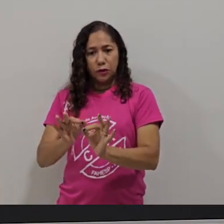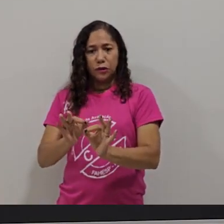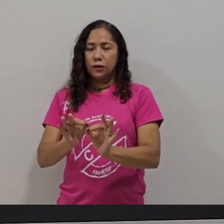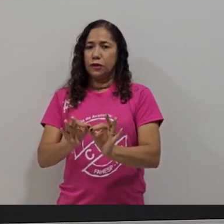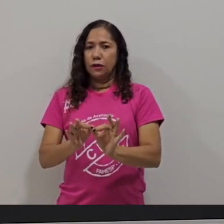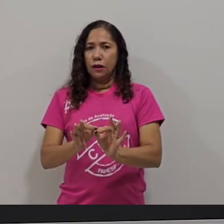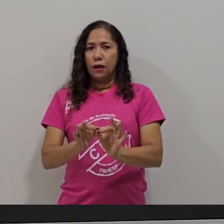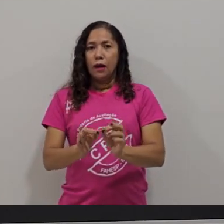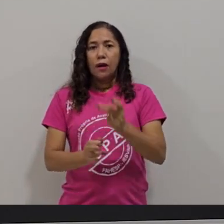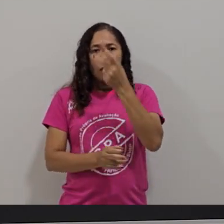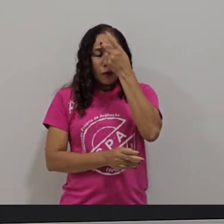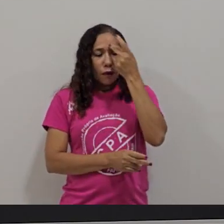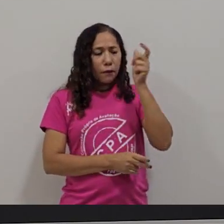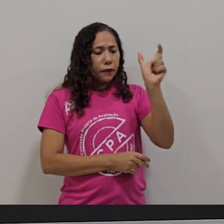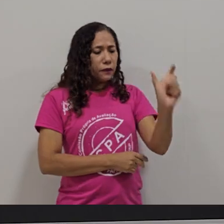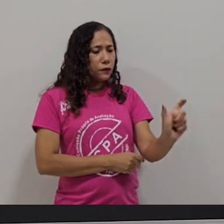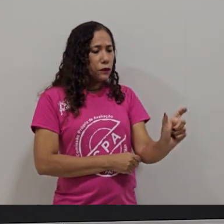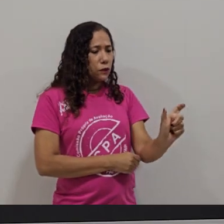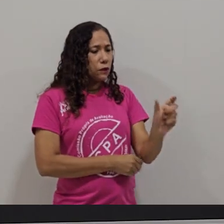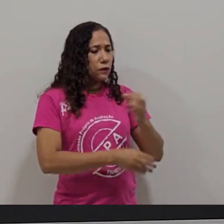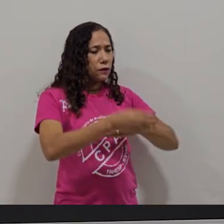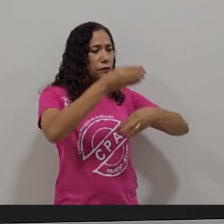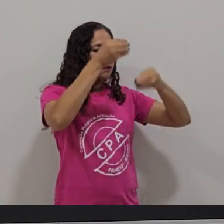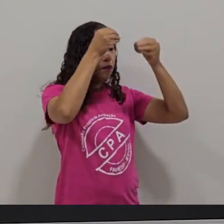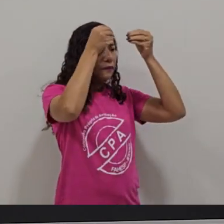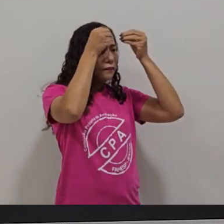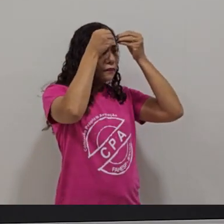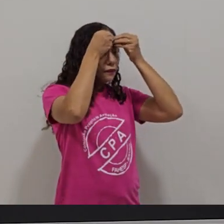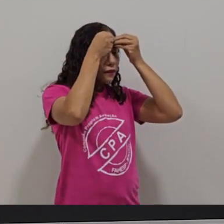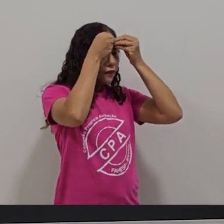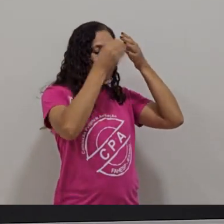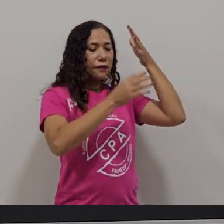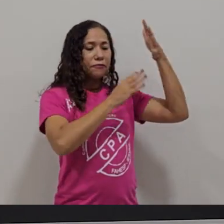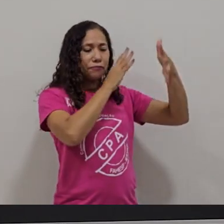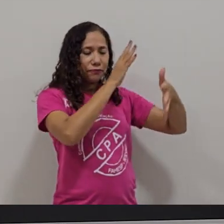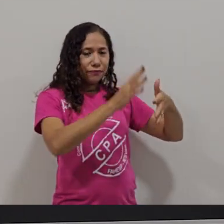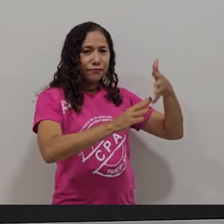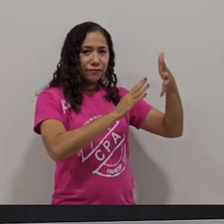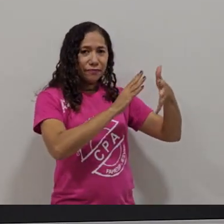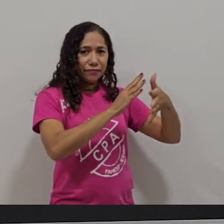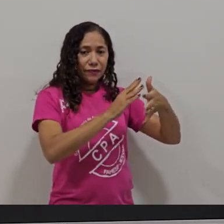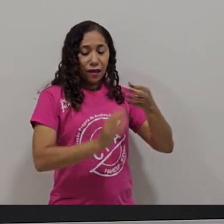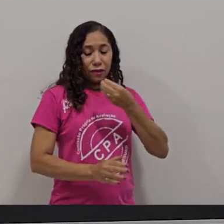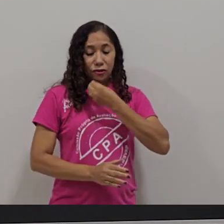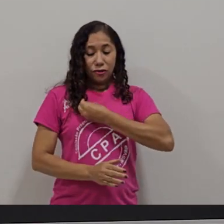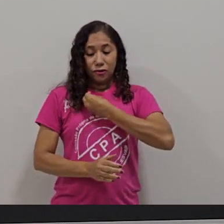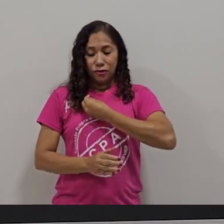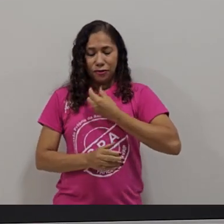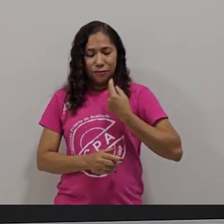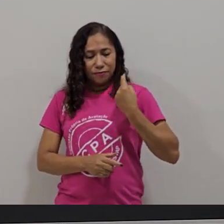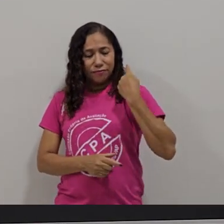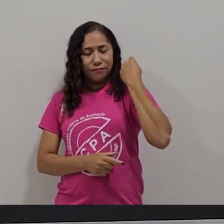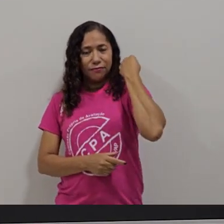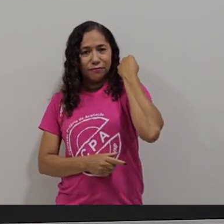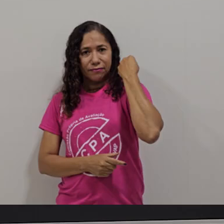atendida por alguém que compreenda ela minimamente. Quer dizer, é antes do processo existir. O